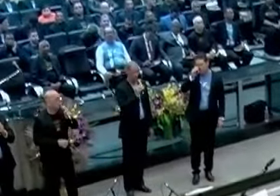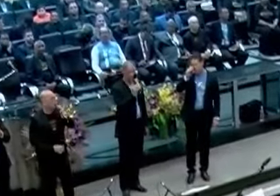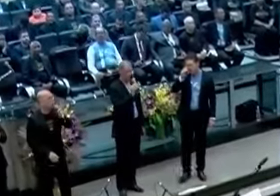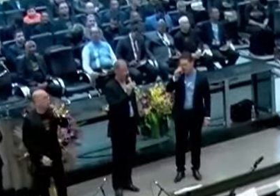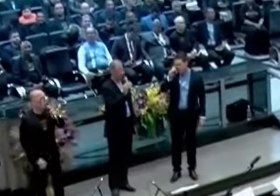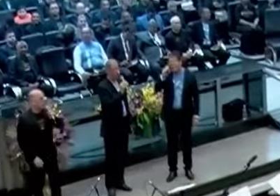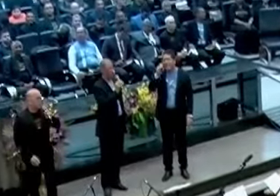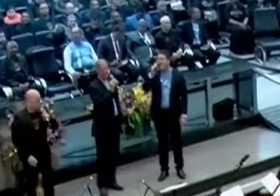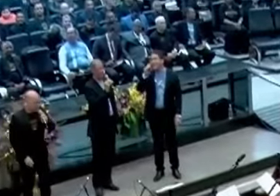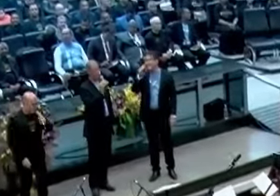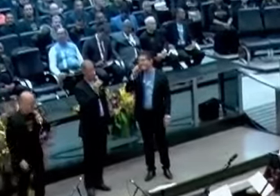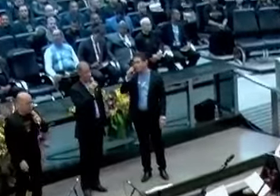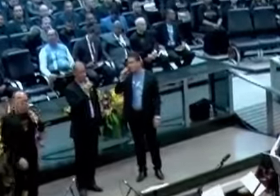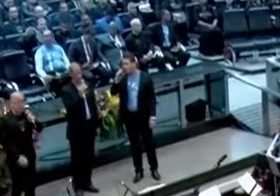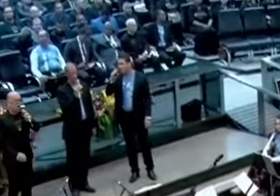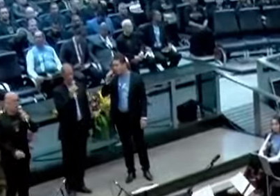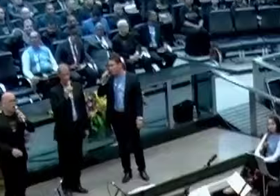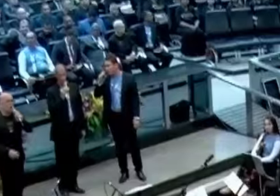Criador,